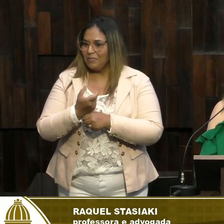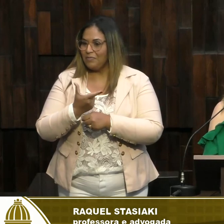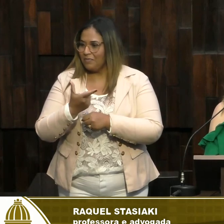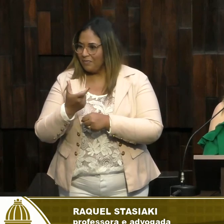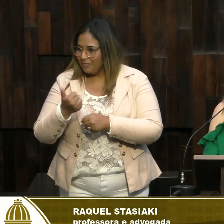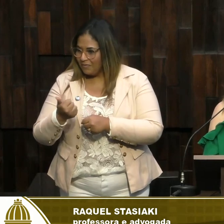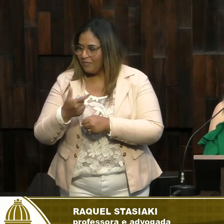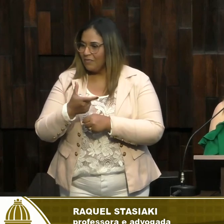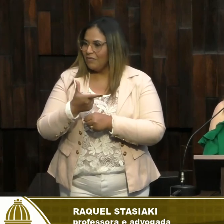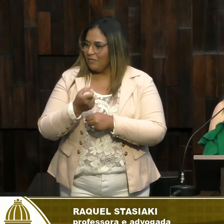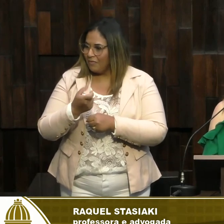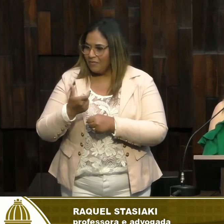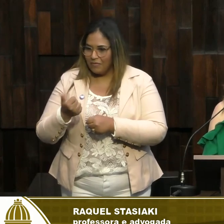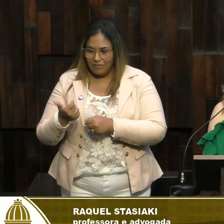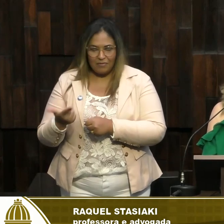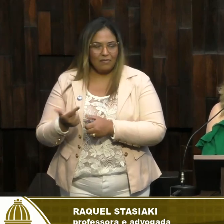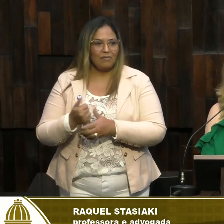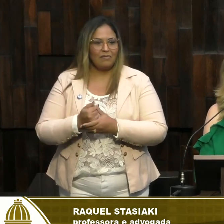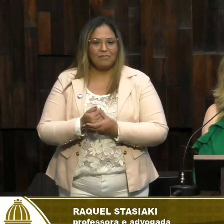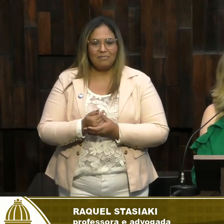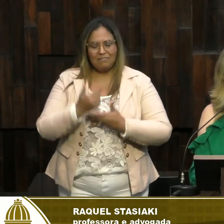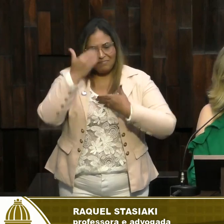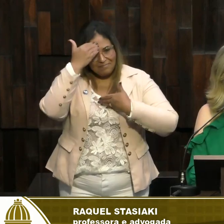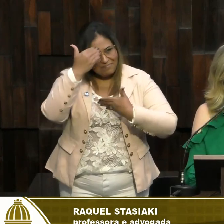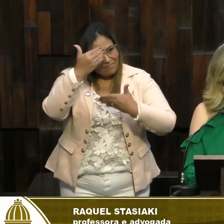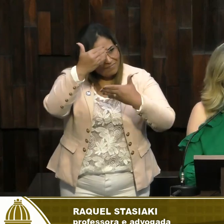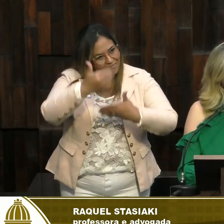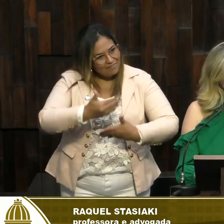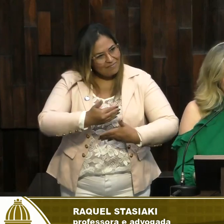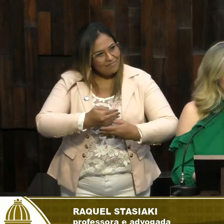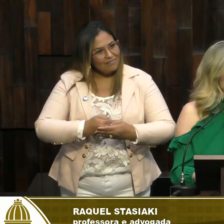2021-2022. Né? Muito obrigada pela presença.